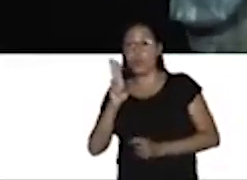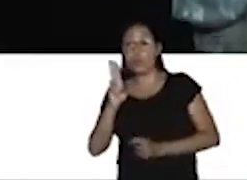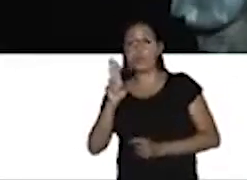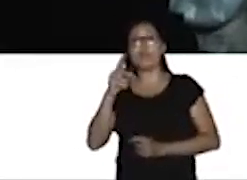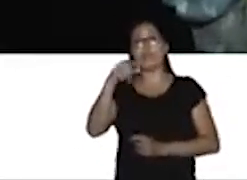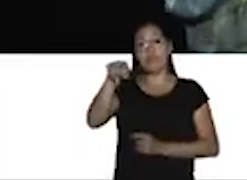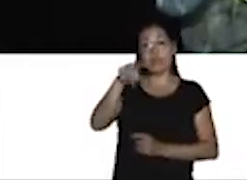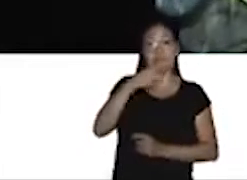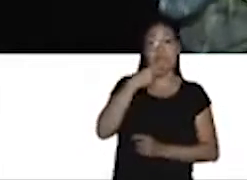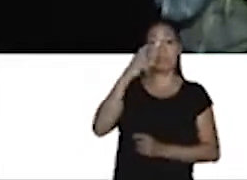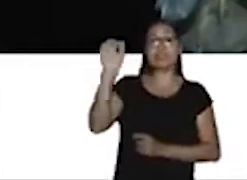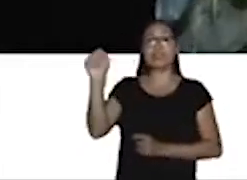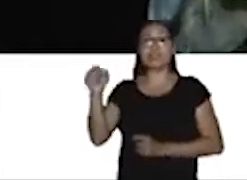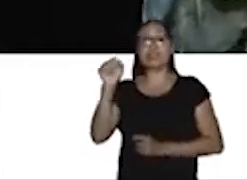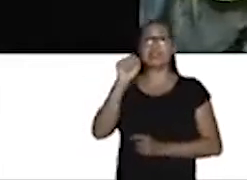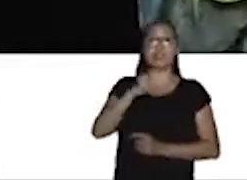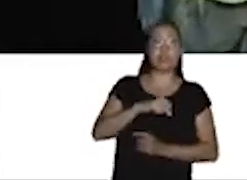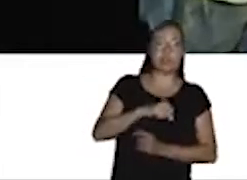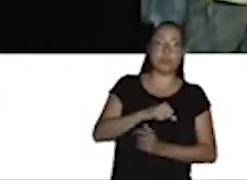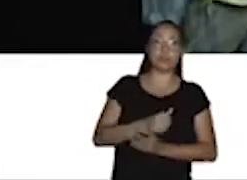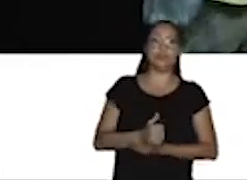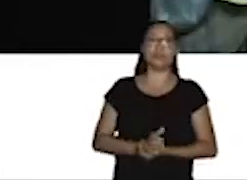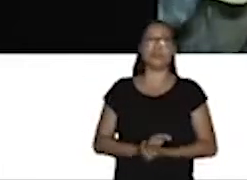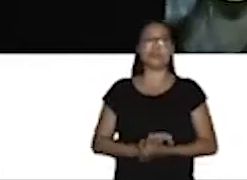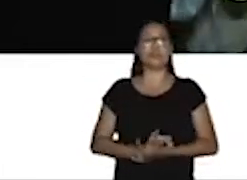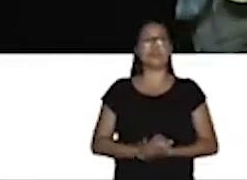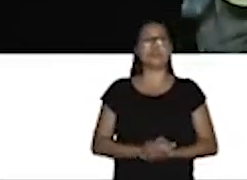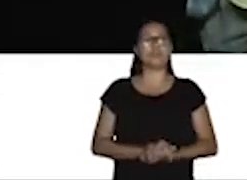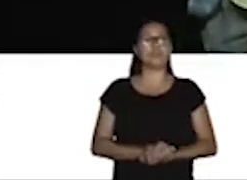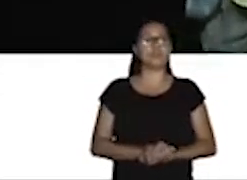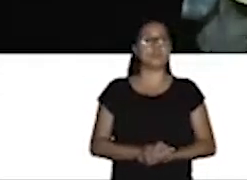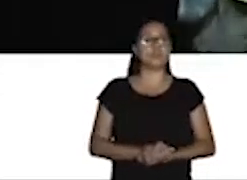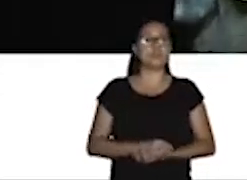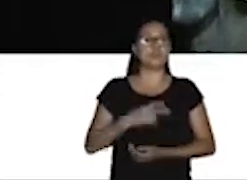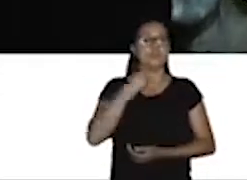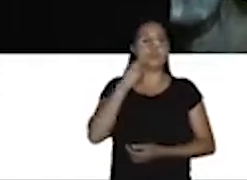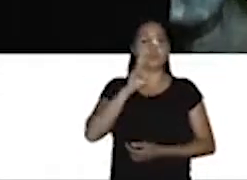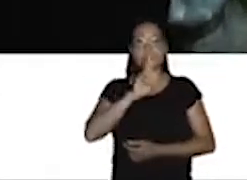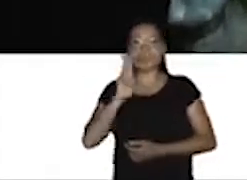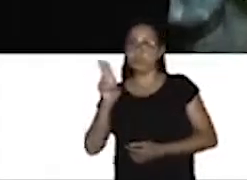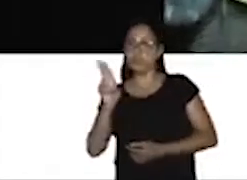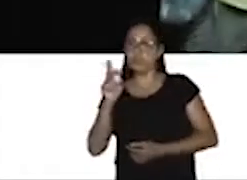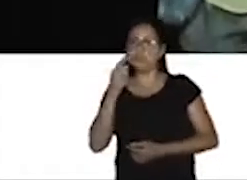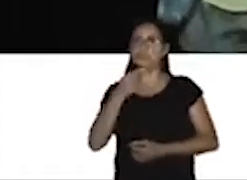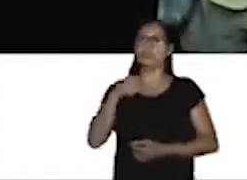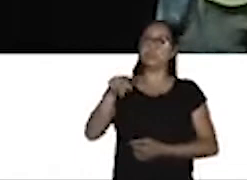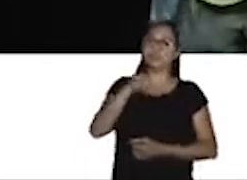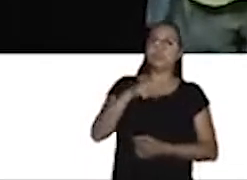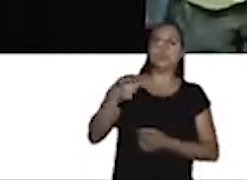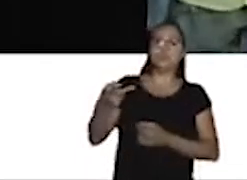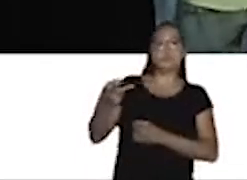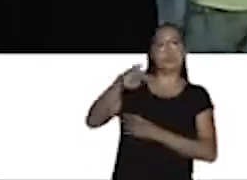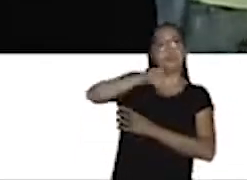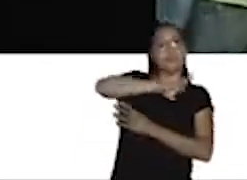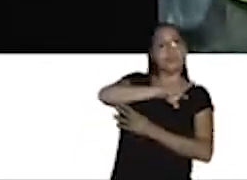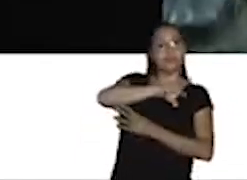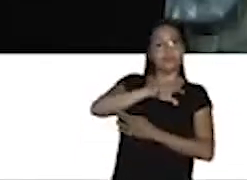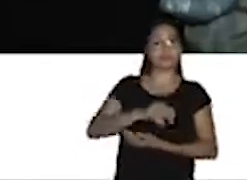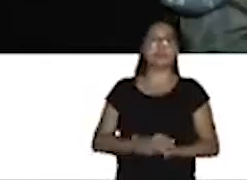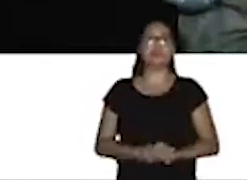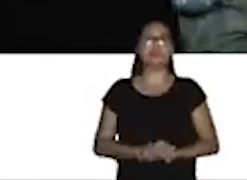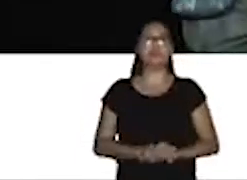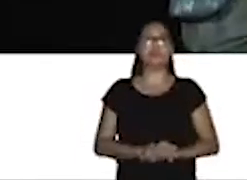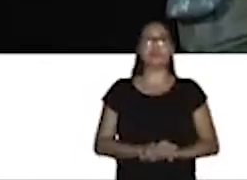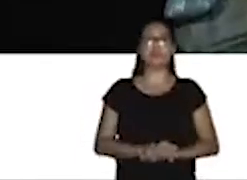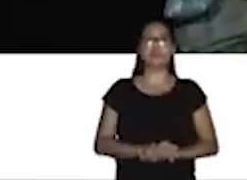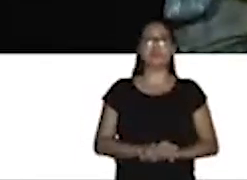vocês passaram também, vocês falam de trás para frente. De trás para frente. Entenderam? Tá, por exemplo, eu falo o nome e vocês falam de trás para frente. Tá? Vamos começar. Atenção, vamos ver quem